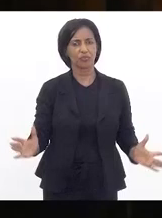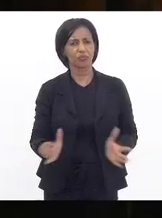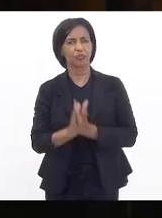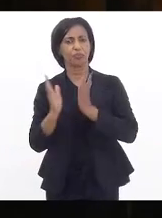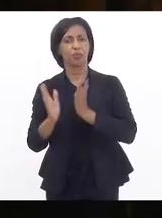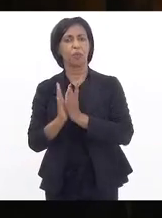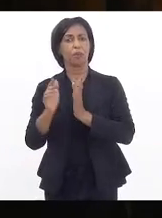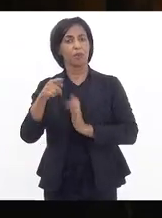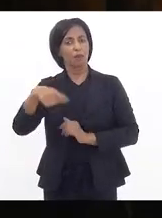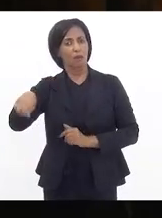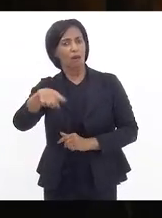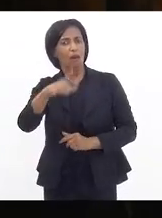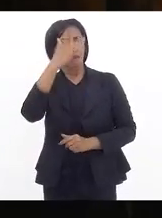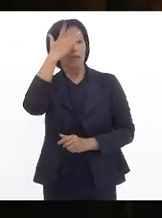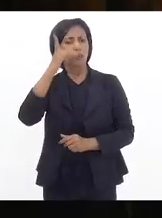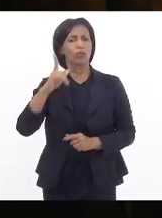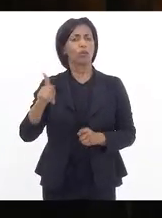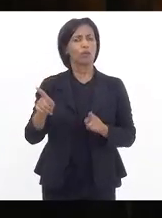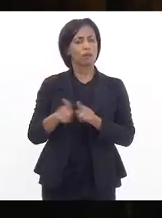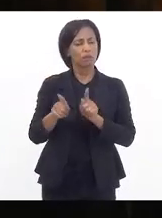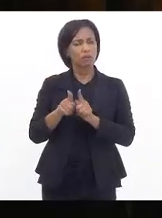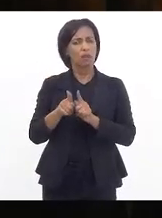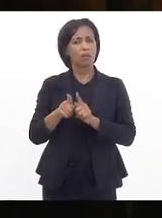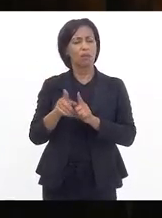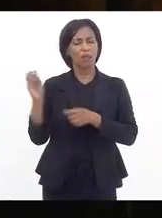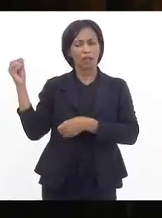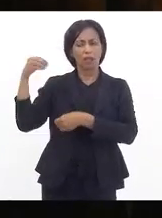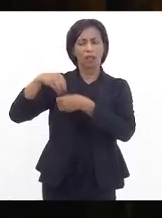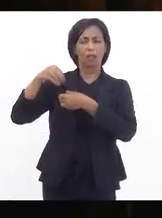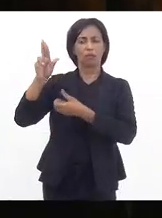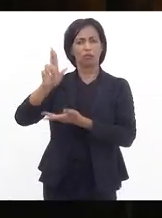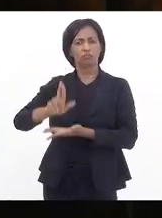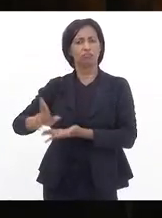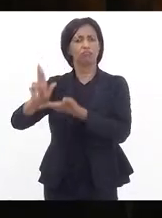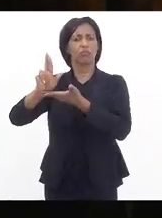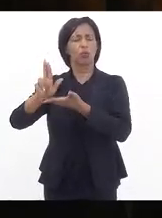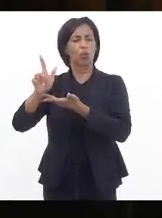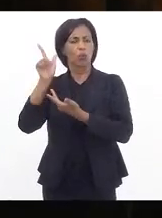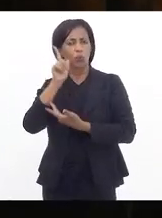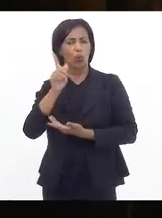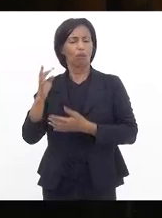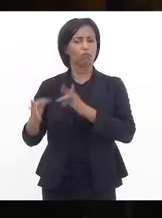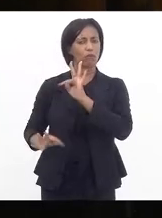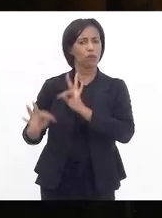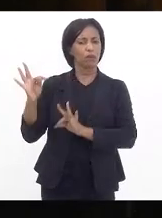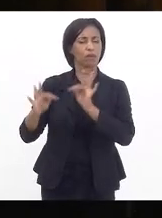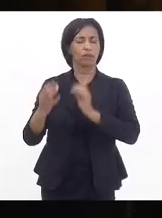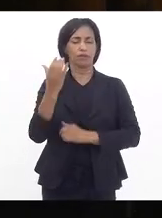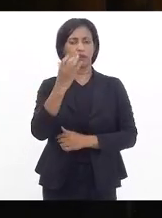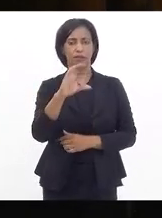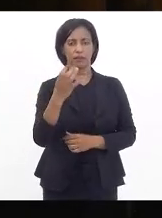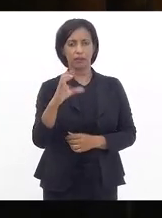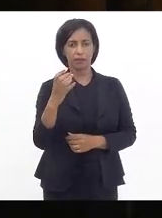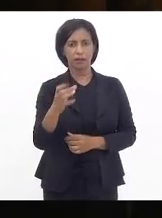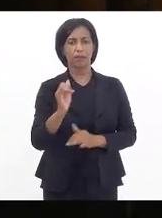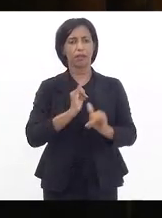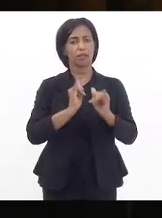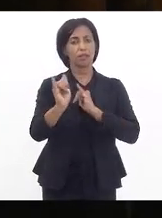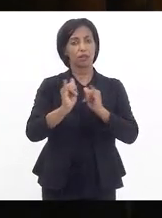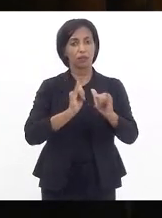essas pessoas também estão construindo a partir das Universidades construindo tecnologia ciência